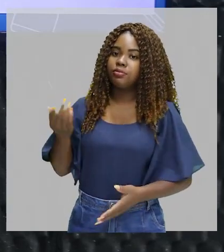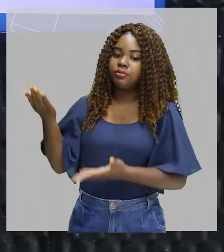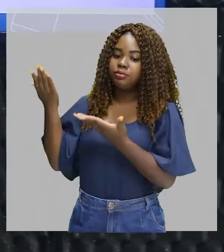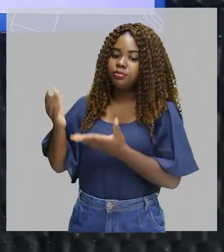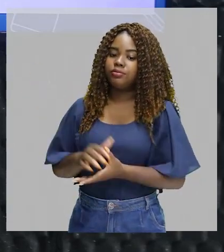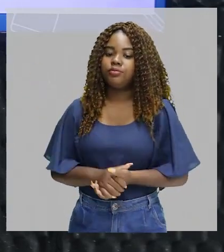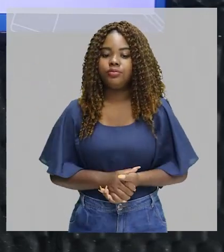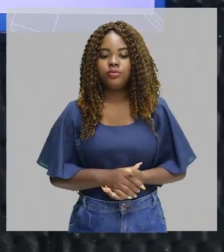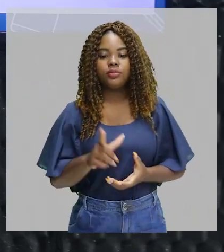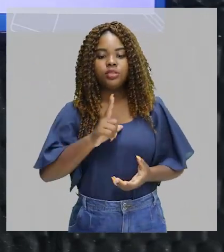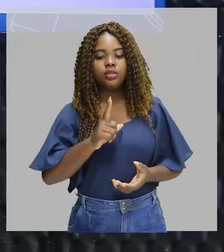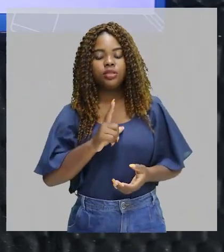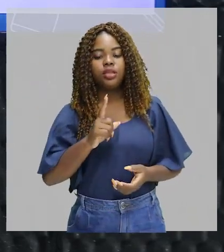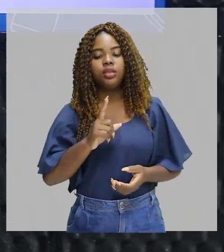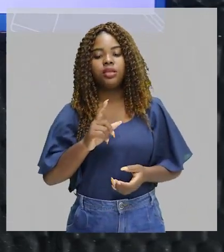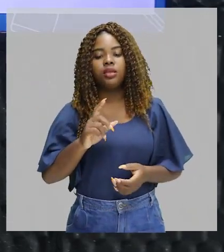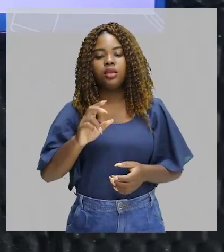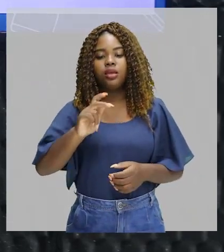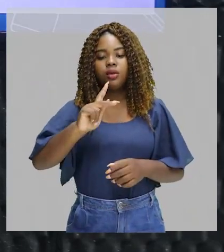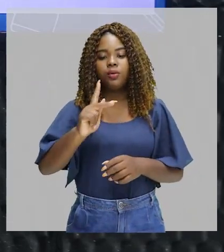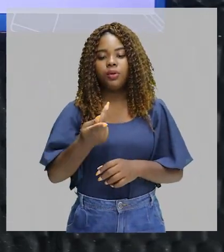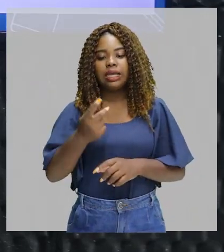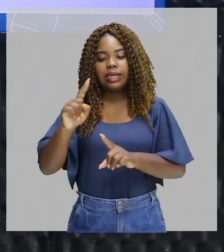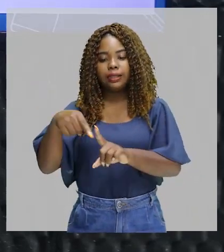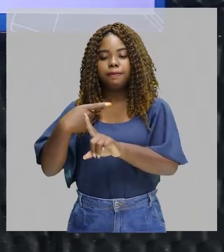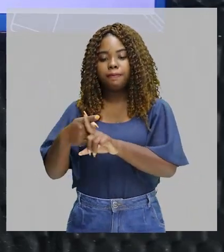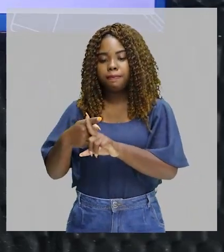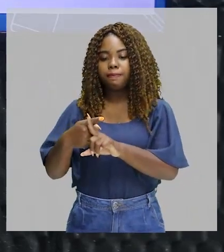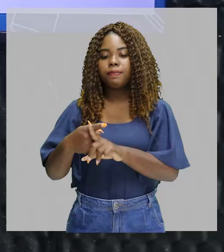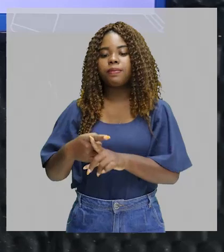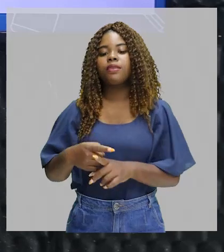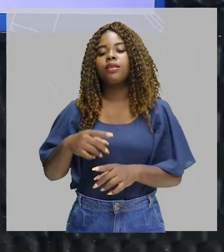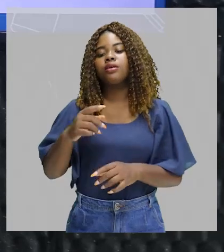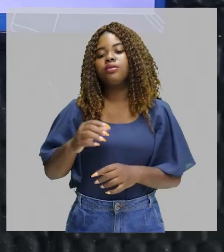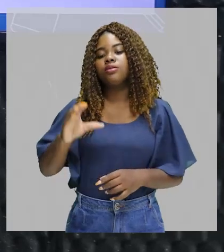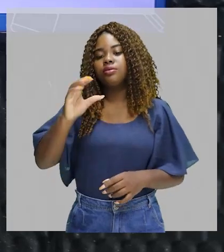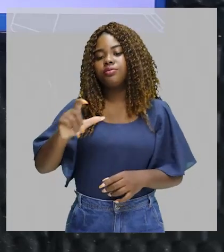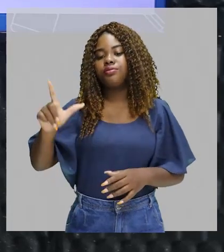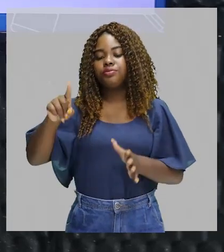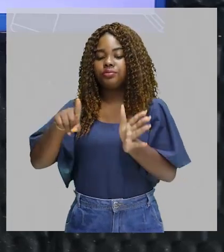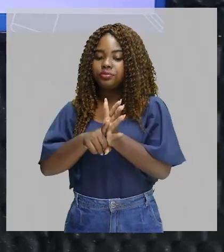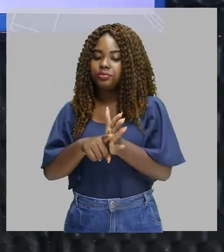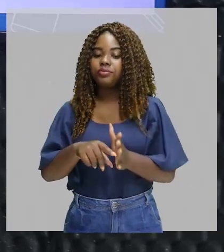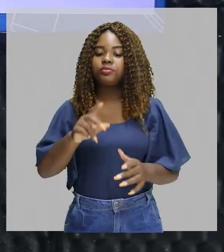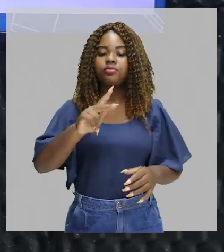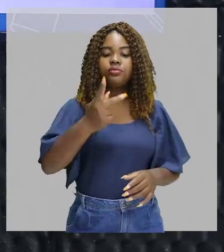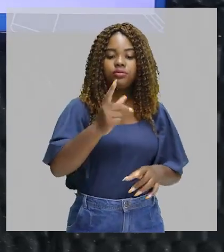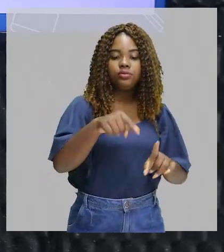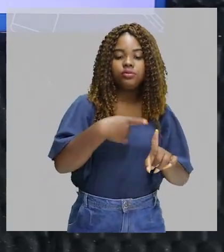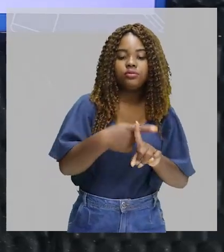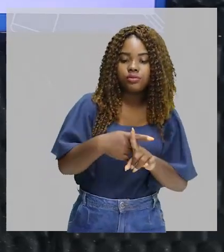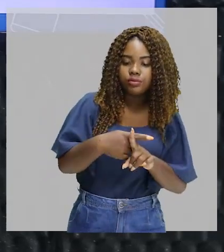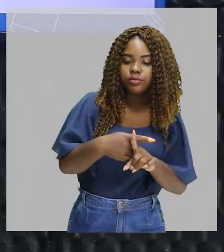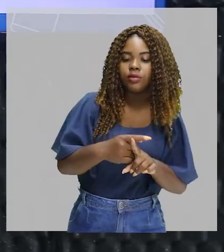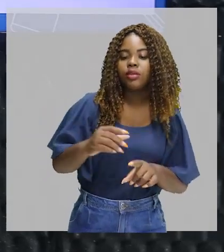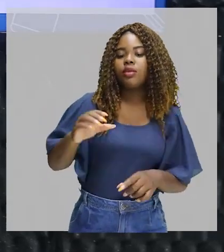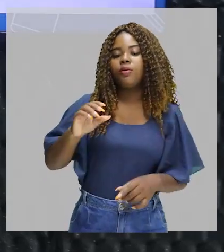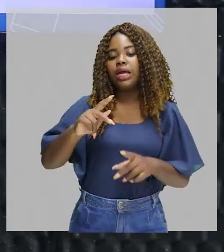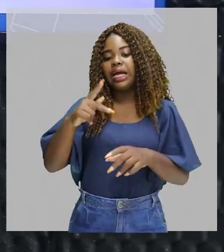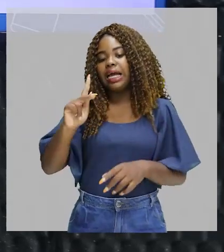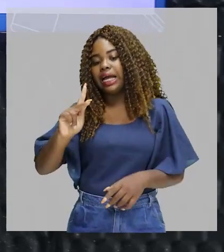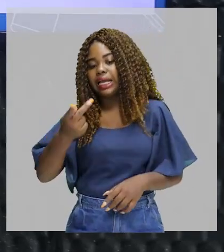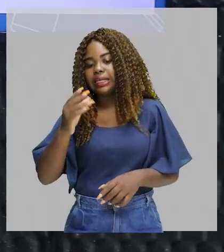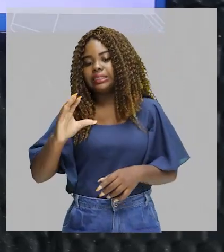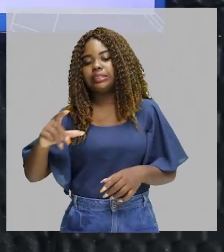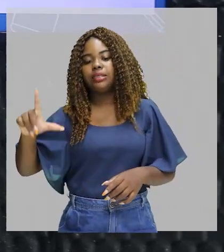água, eu vou ter o H+ e o Cl-. H+, partícula positiva, então HCl é